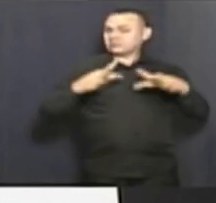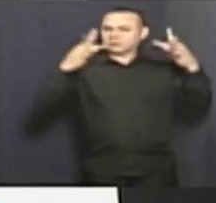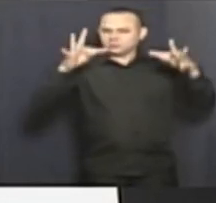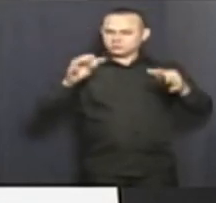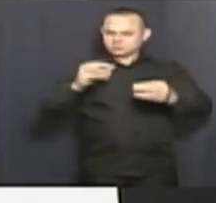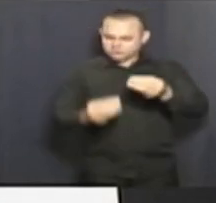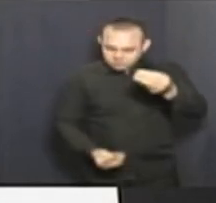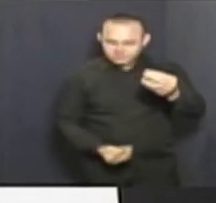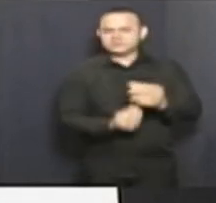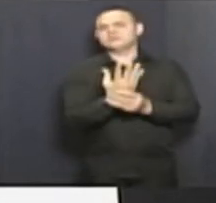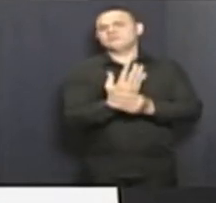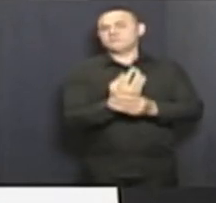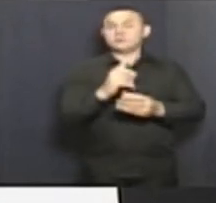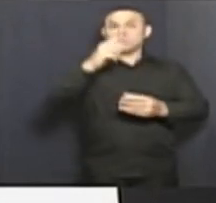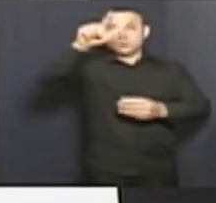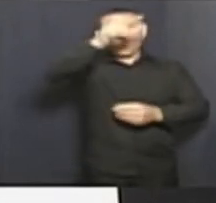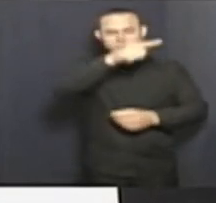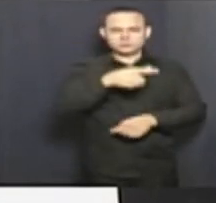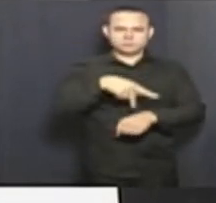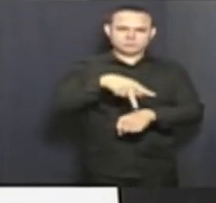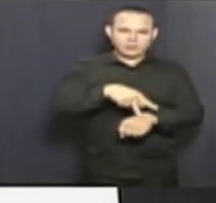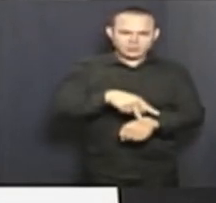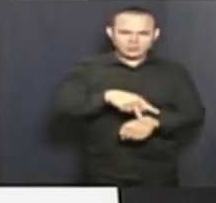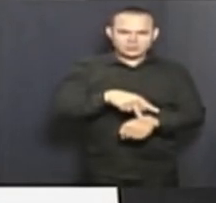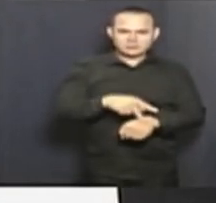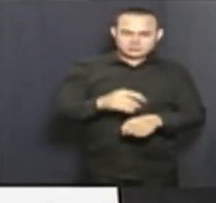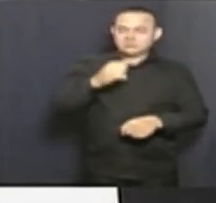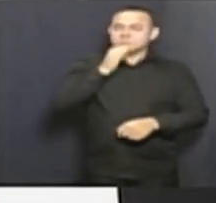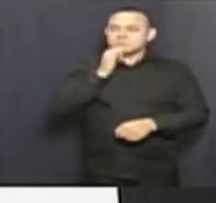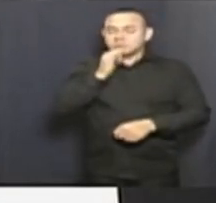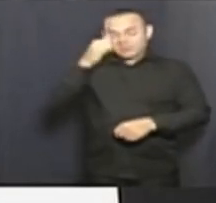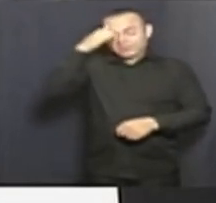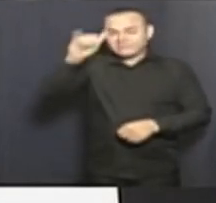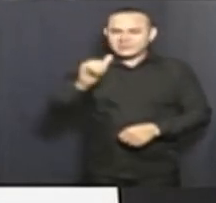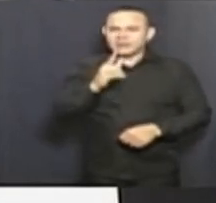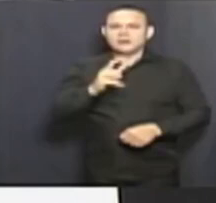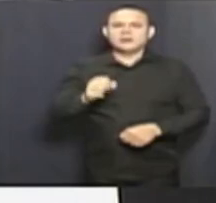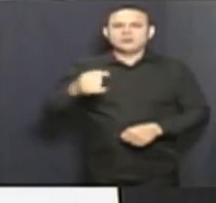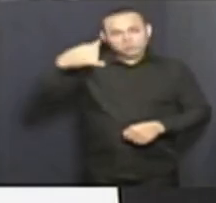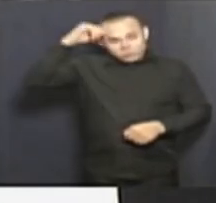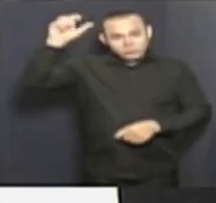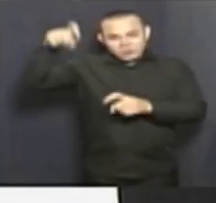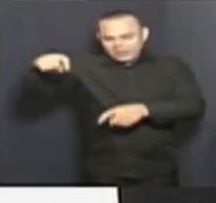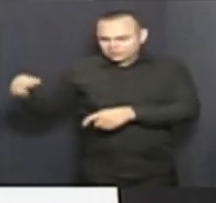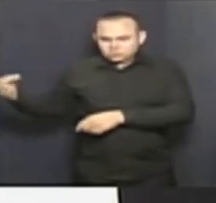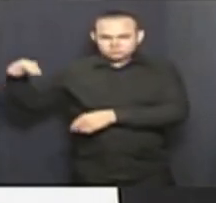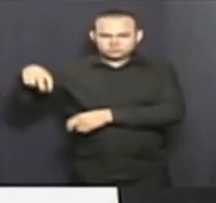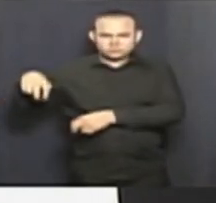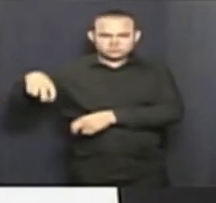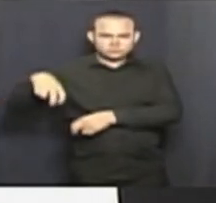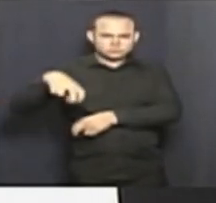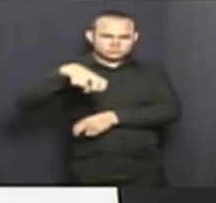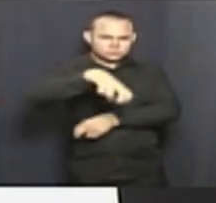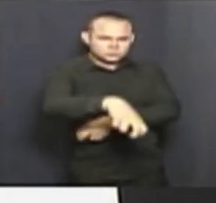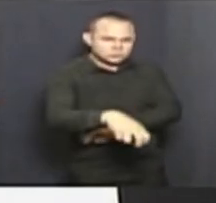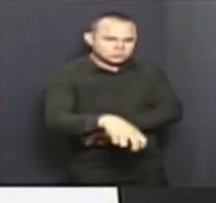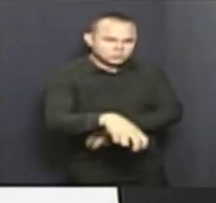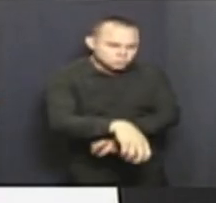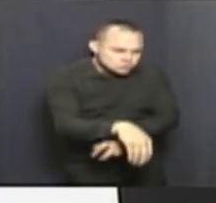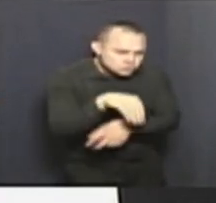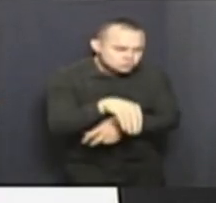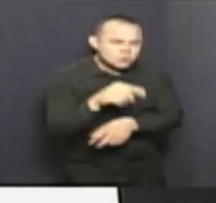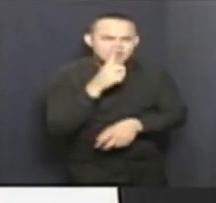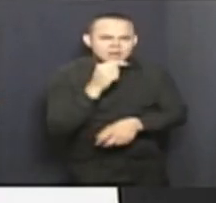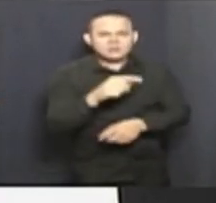em alguns países vai trazer lugar do bebê água você tenha que através de um bombeamento levará